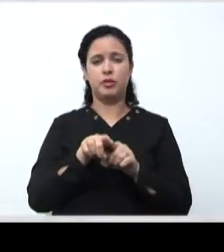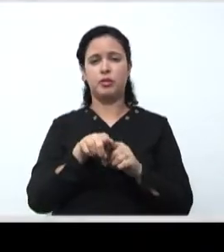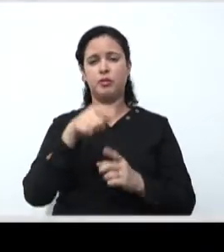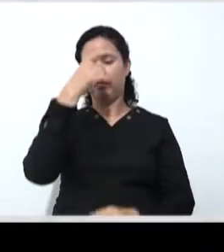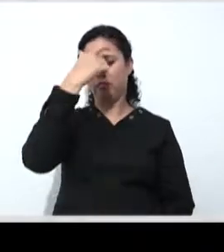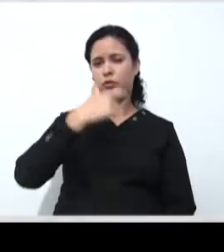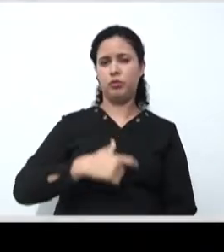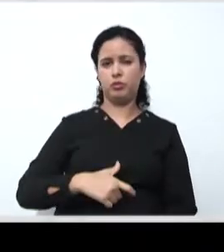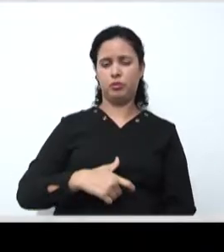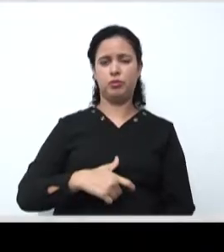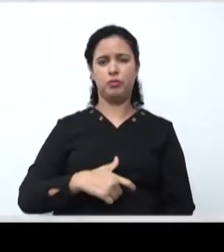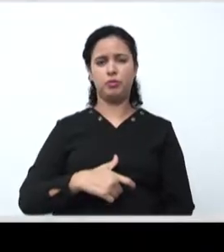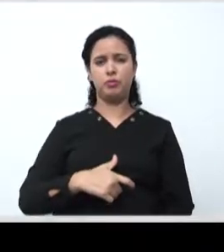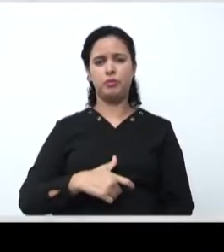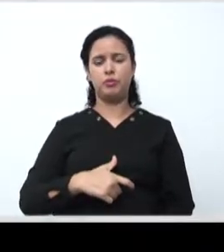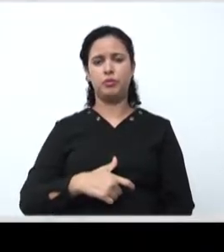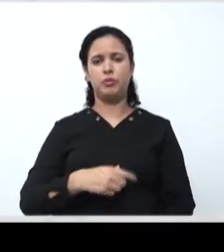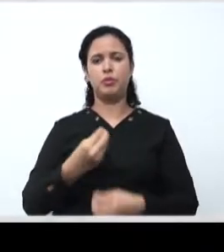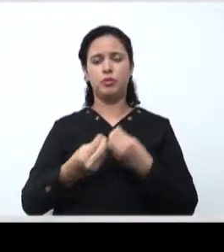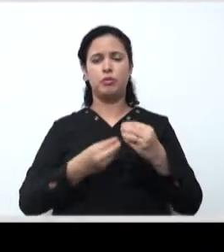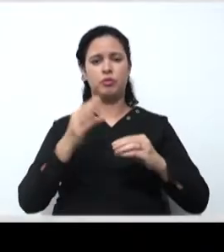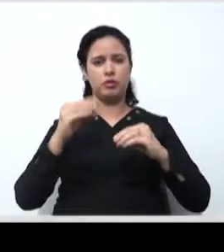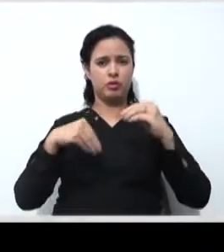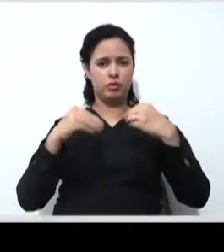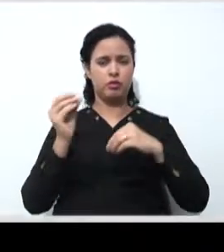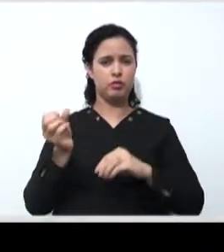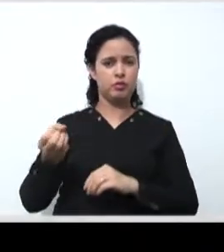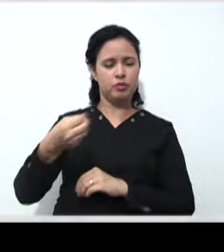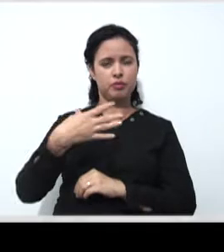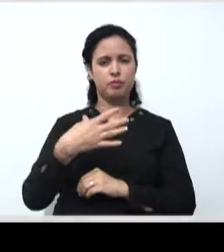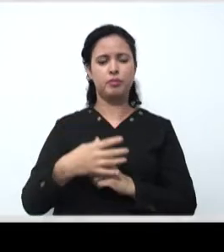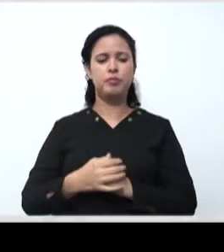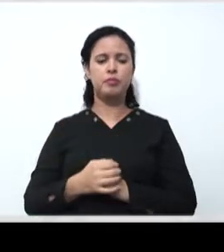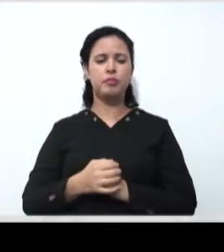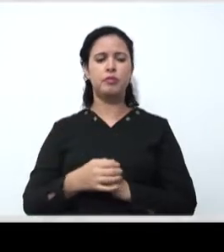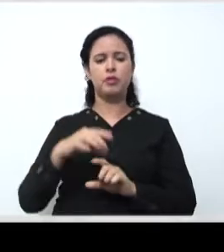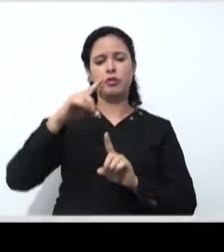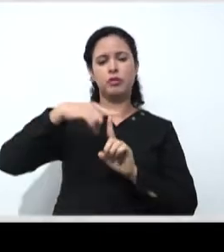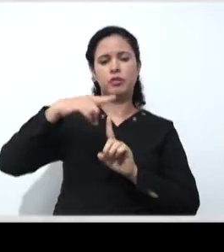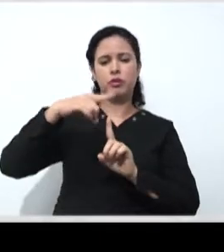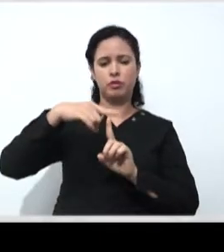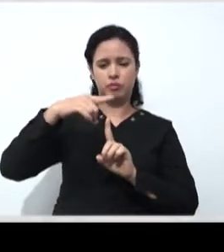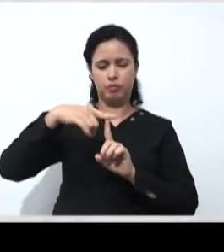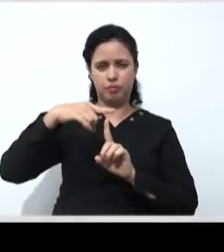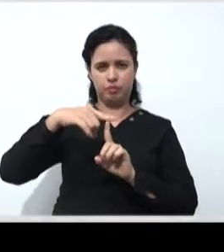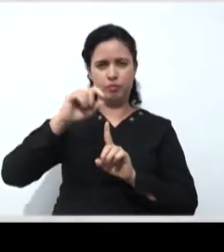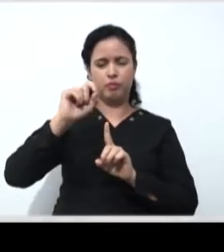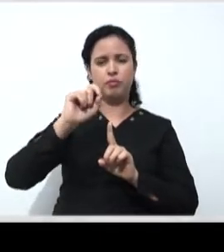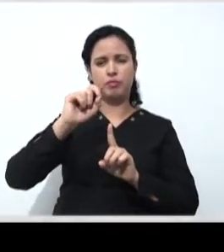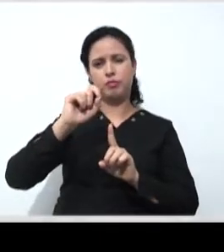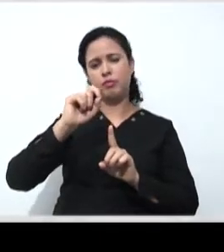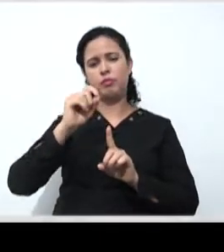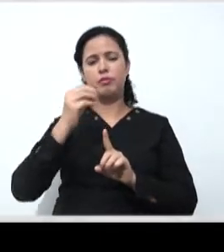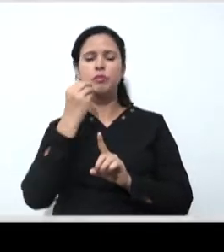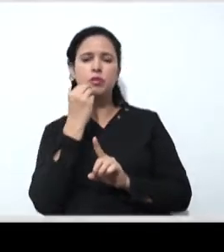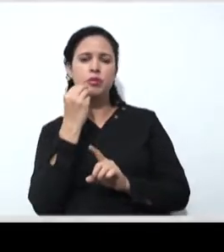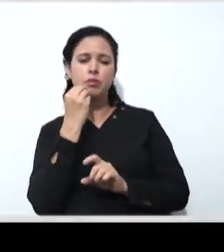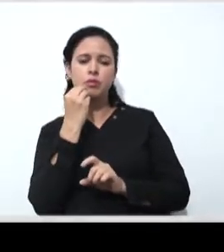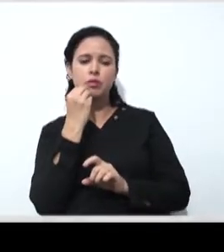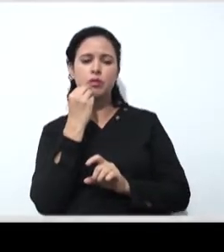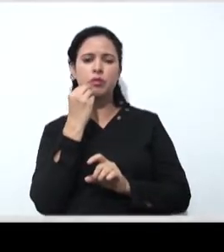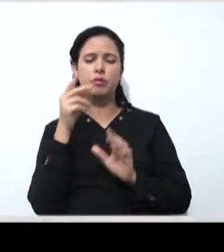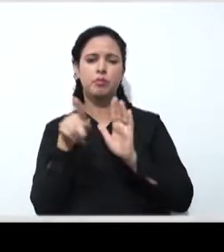inovação. Identificar os tipos de possibilidades e de inovação para o cooperativismo e com